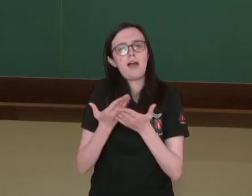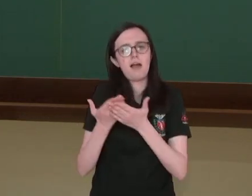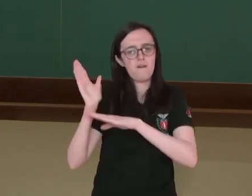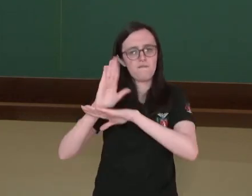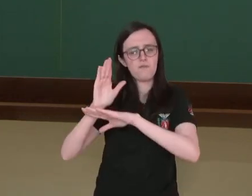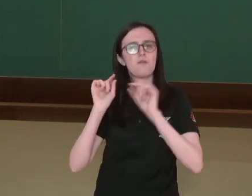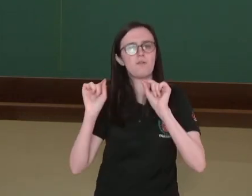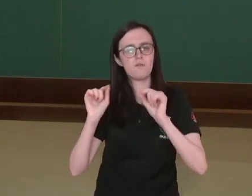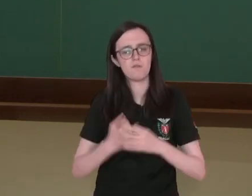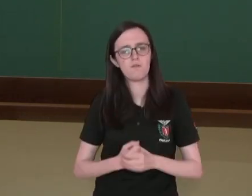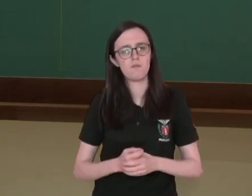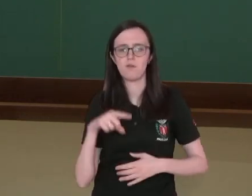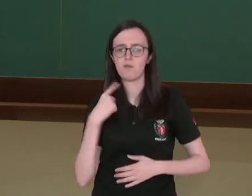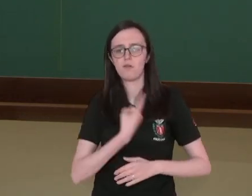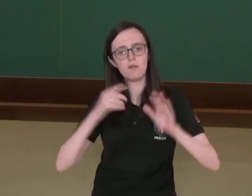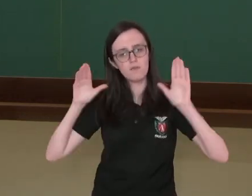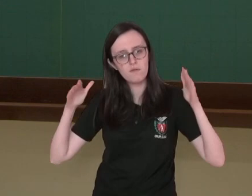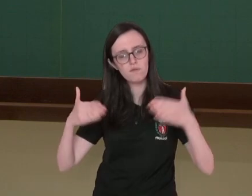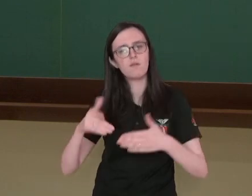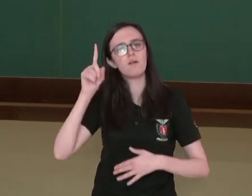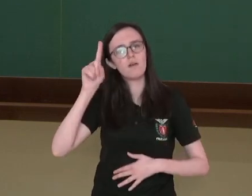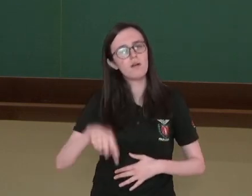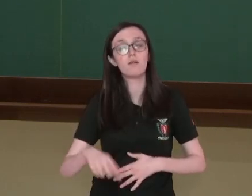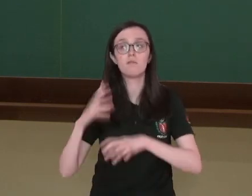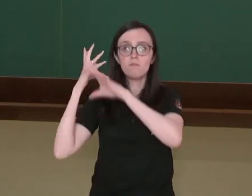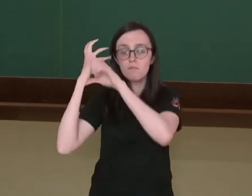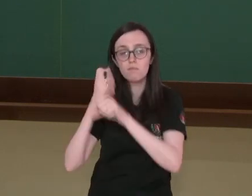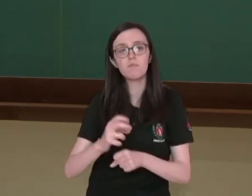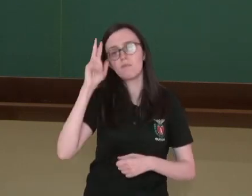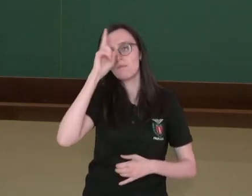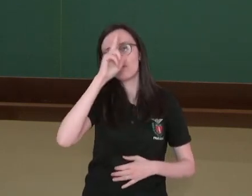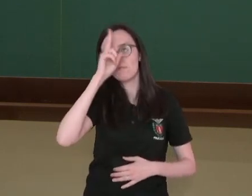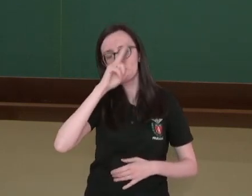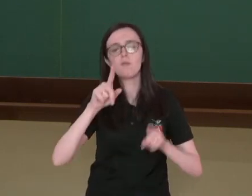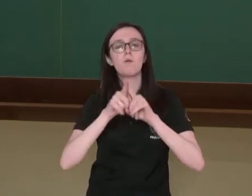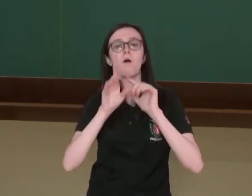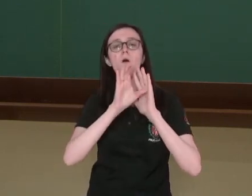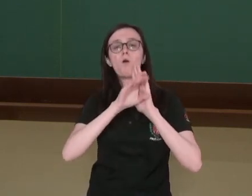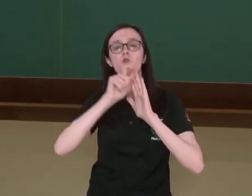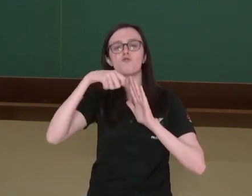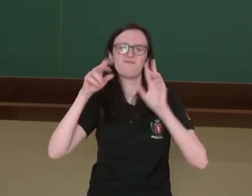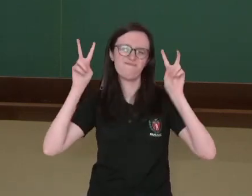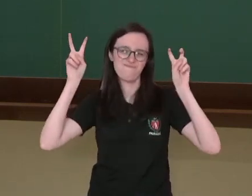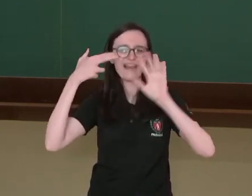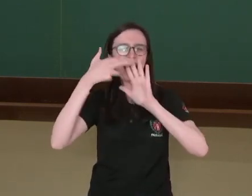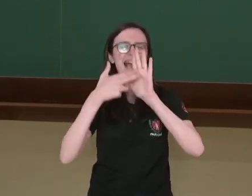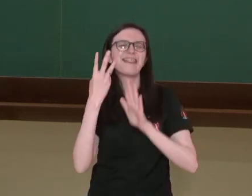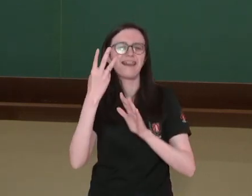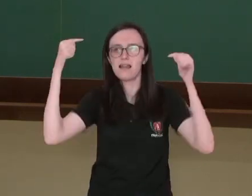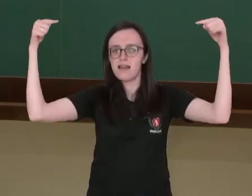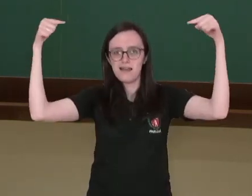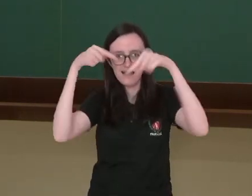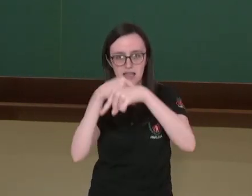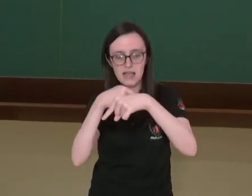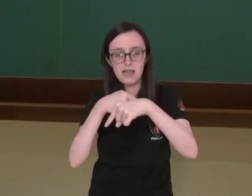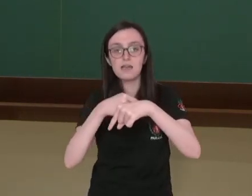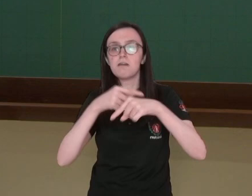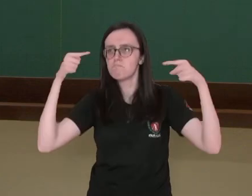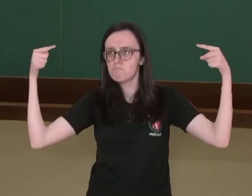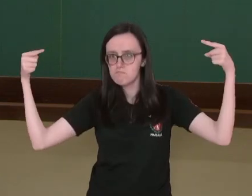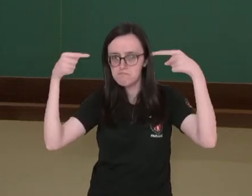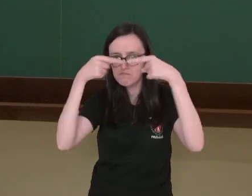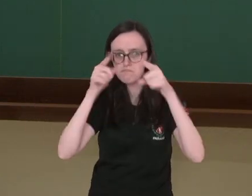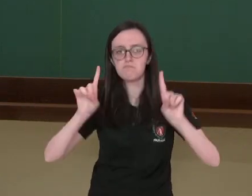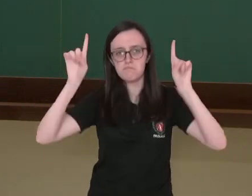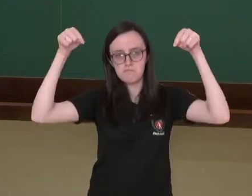vídeo aqui? A gente trabalhou exatamente relembrando o conceito da regra de 3, o que é diretamente,